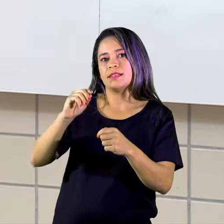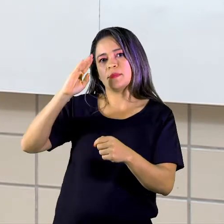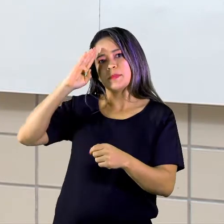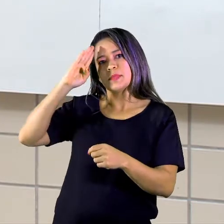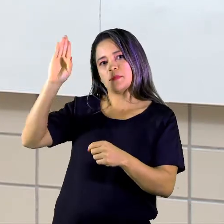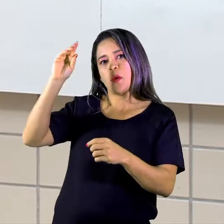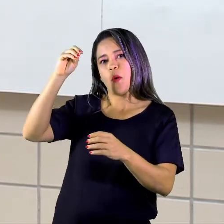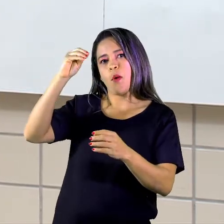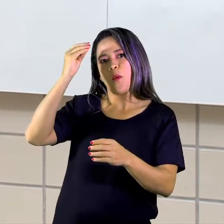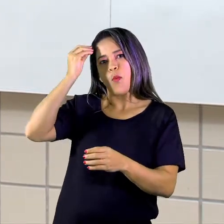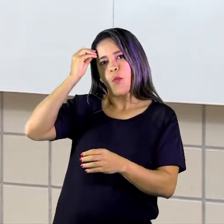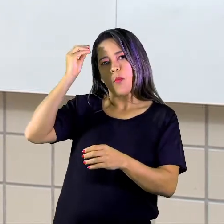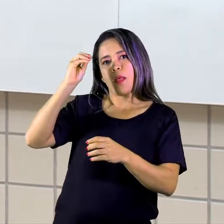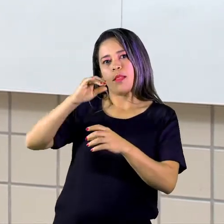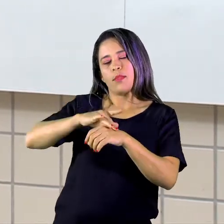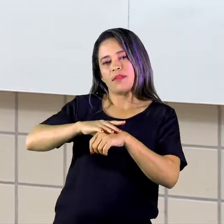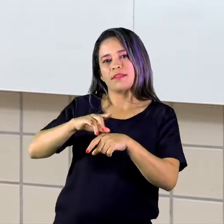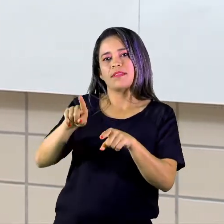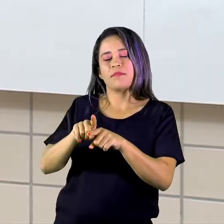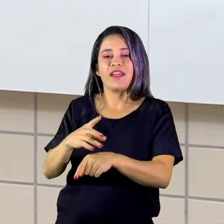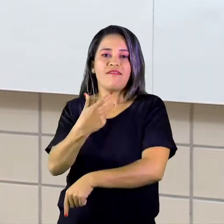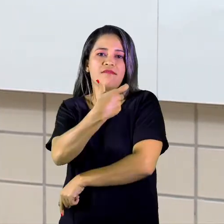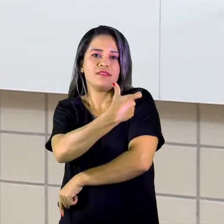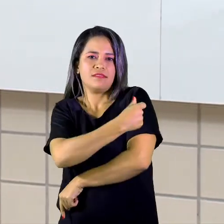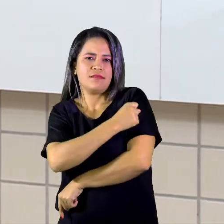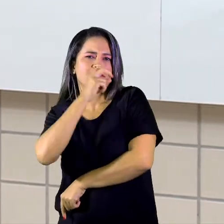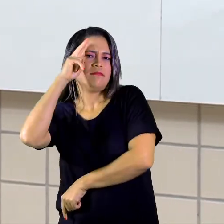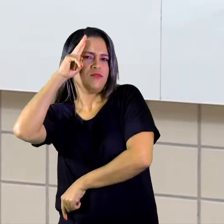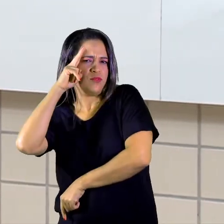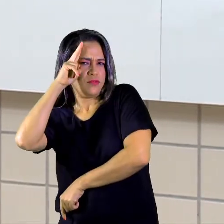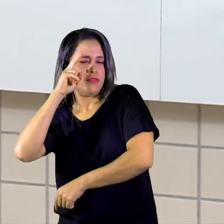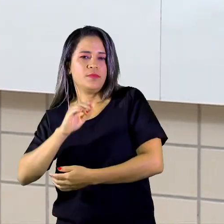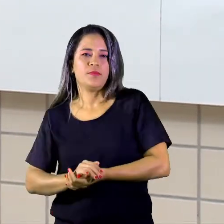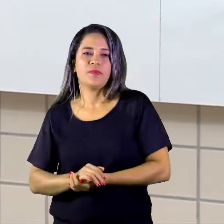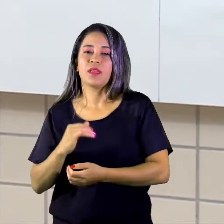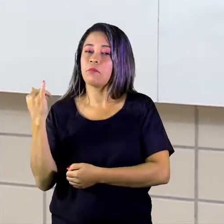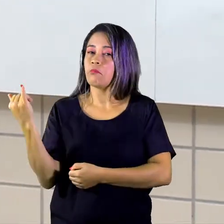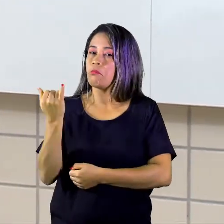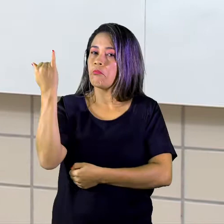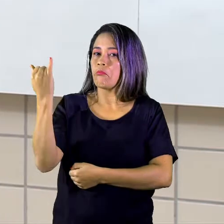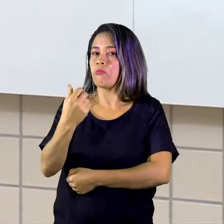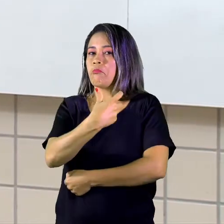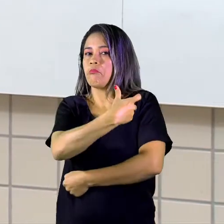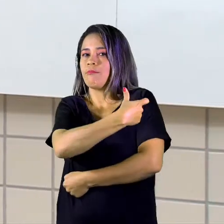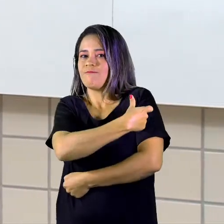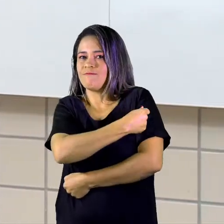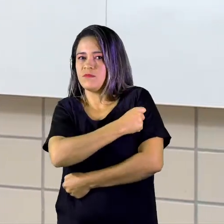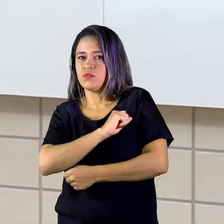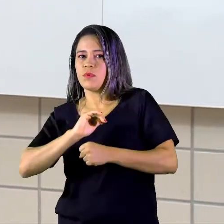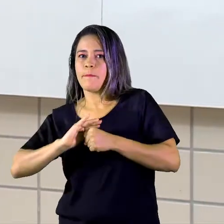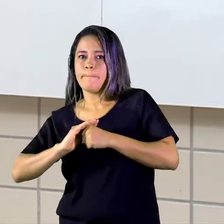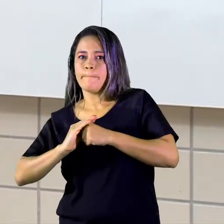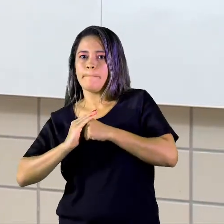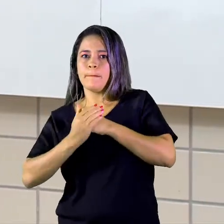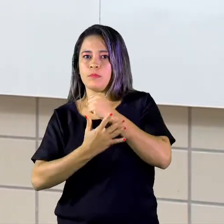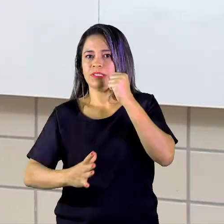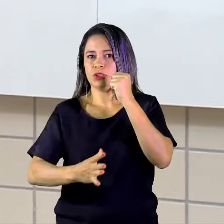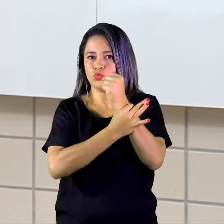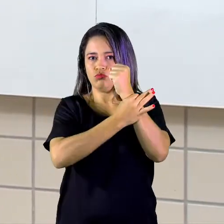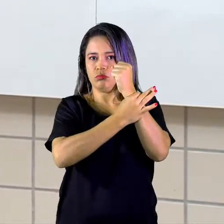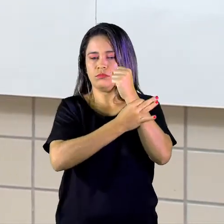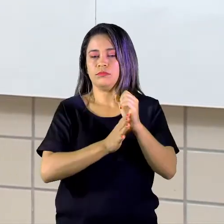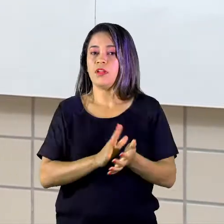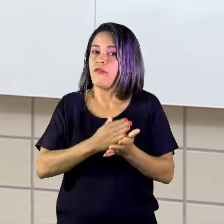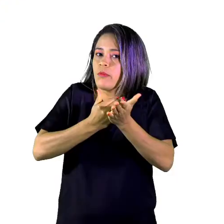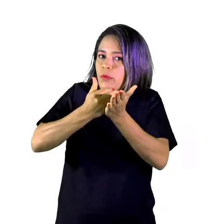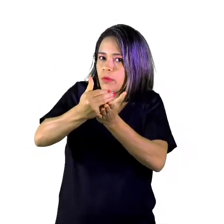a vacina e sua história e a importância da vacina para o processo de imunização. Então vamos